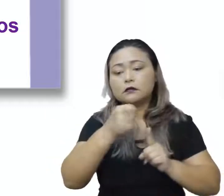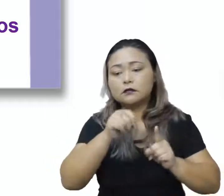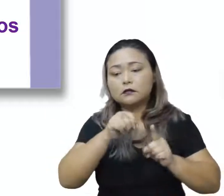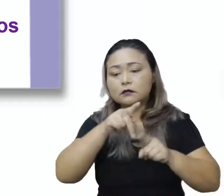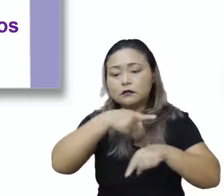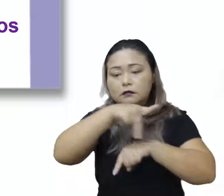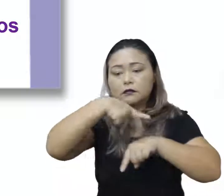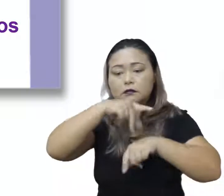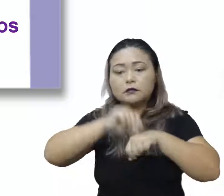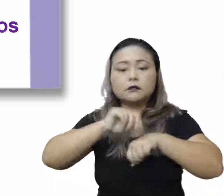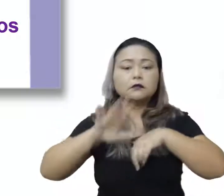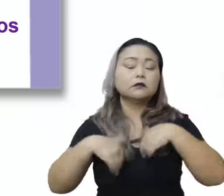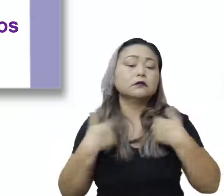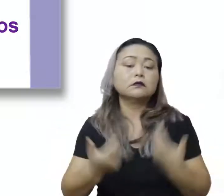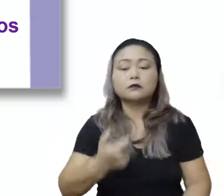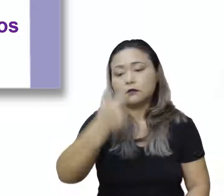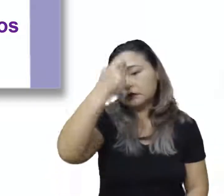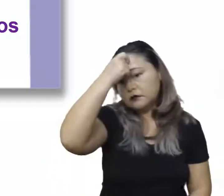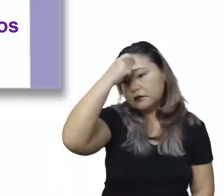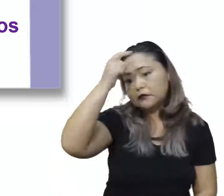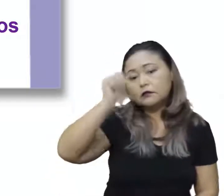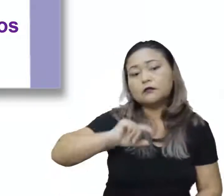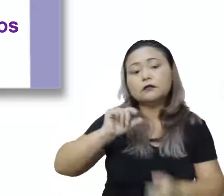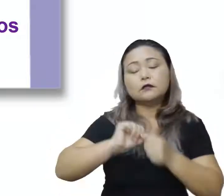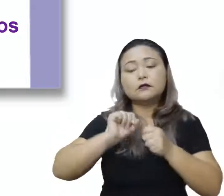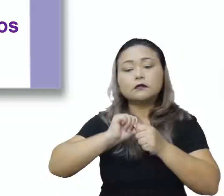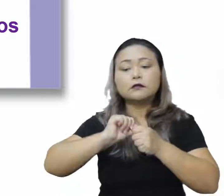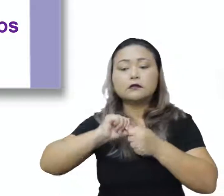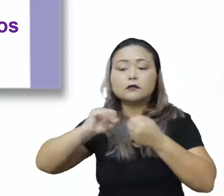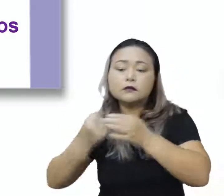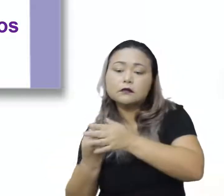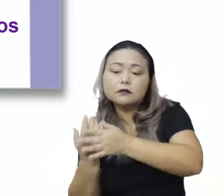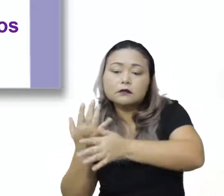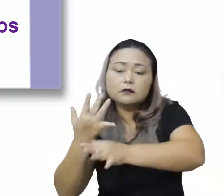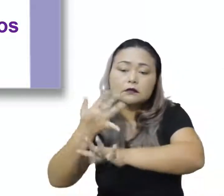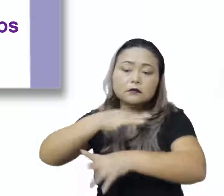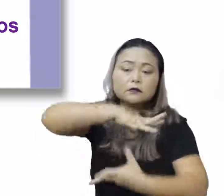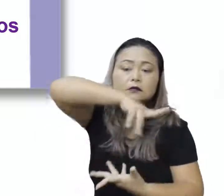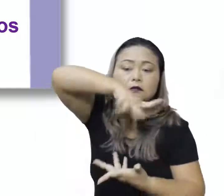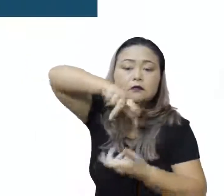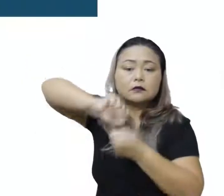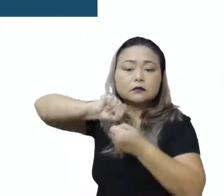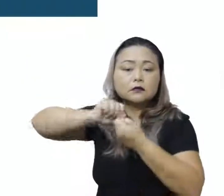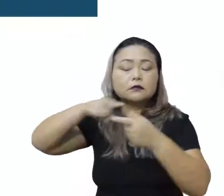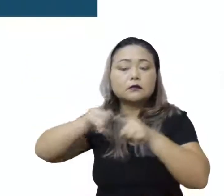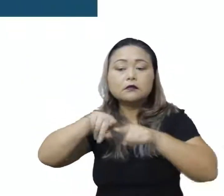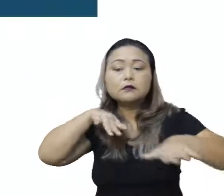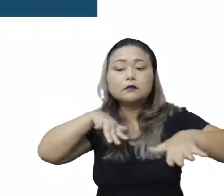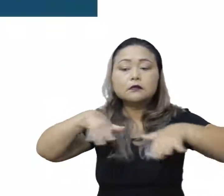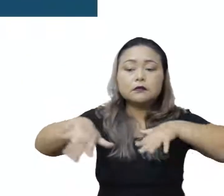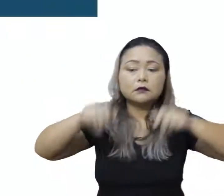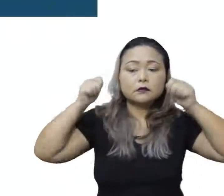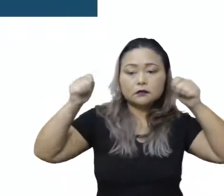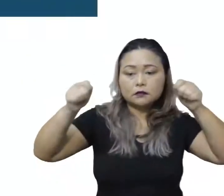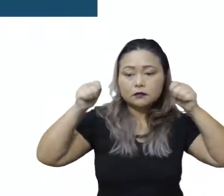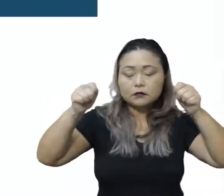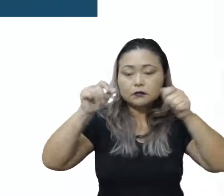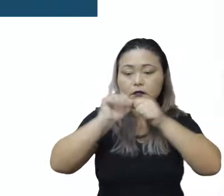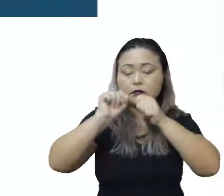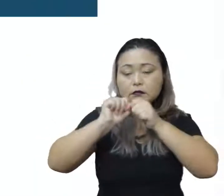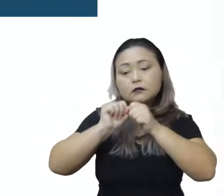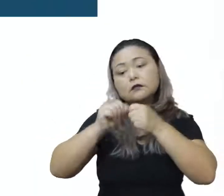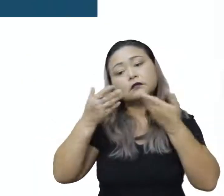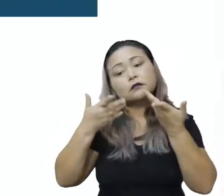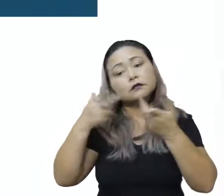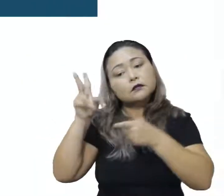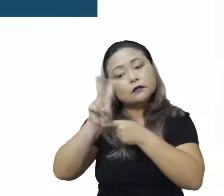questão da consciência ecológica e os movimentos ambientalistas, beleza? E a gente quer, galera, que